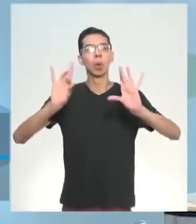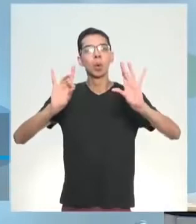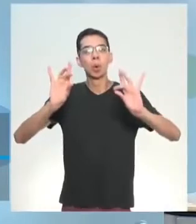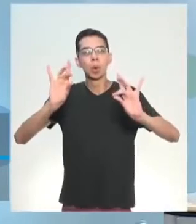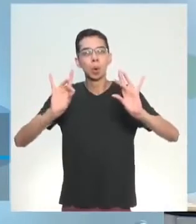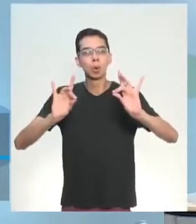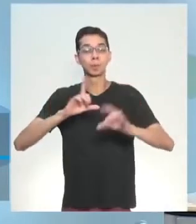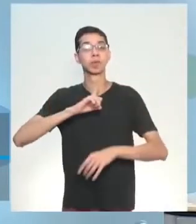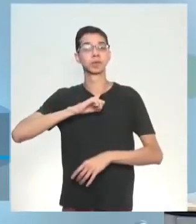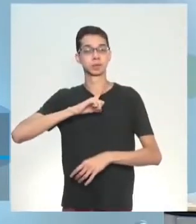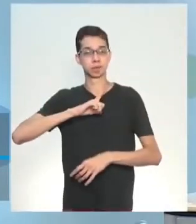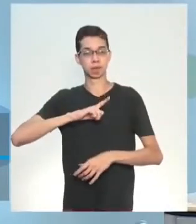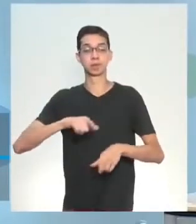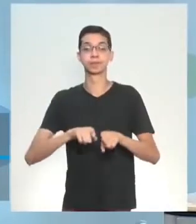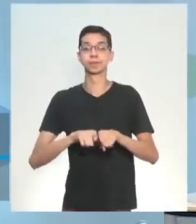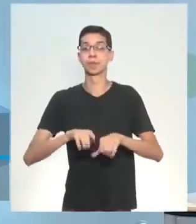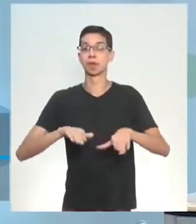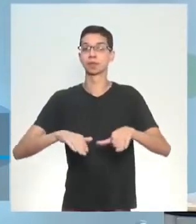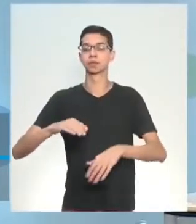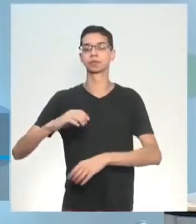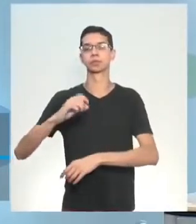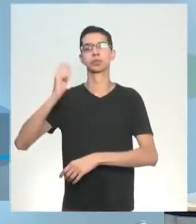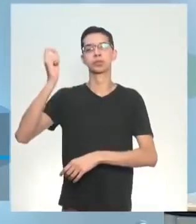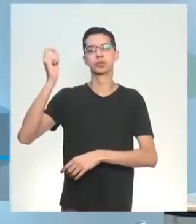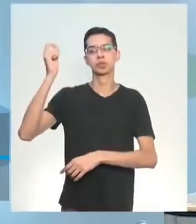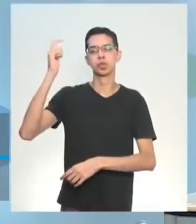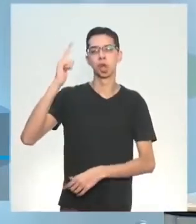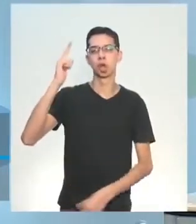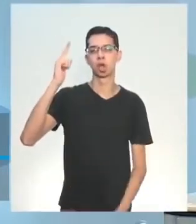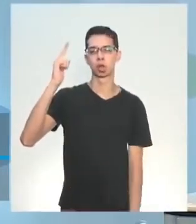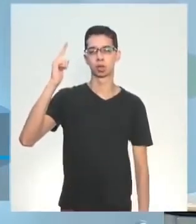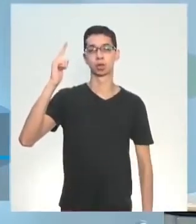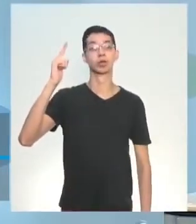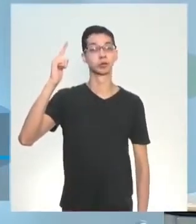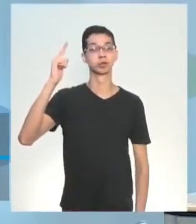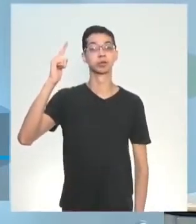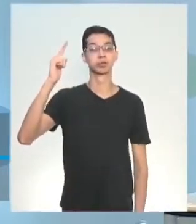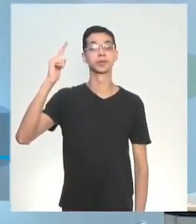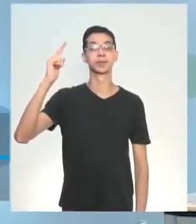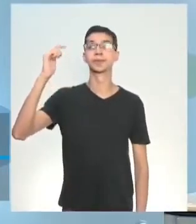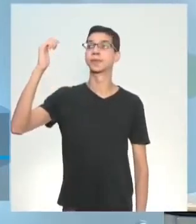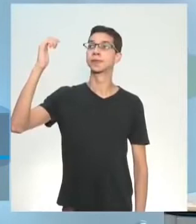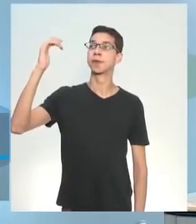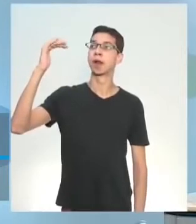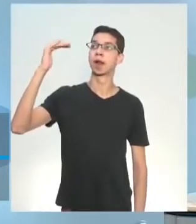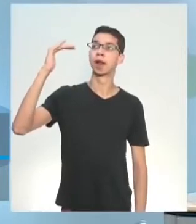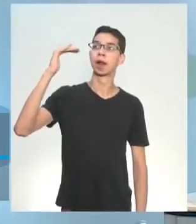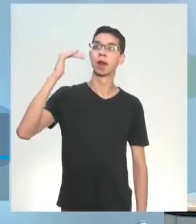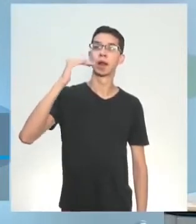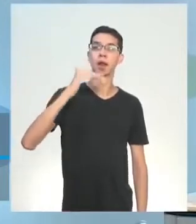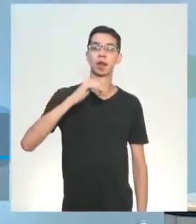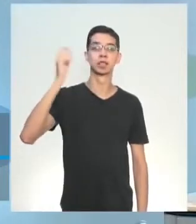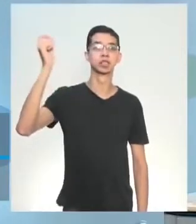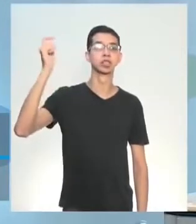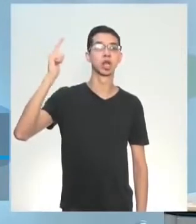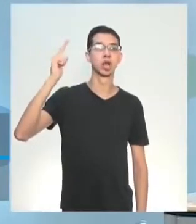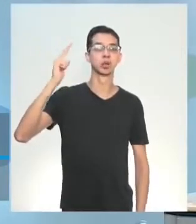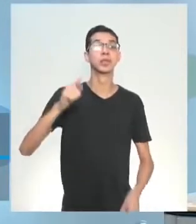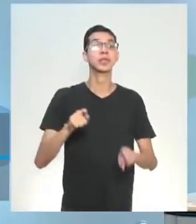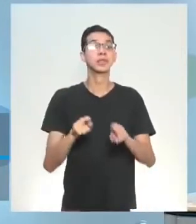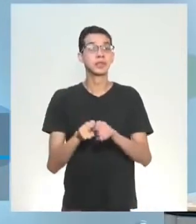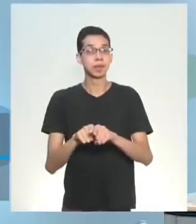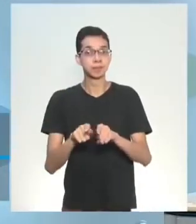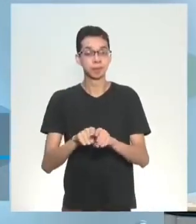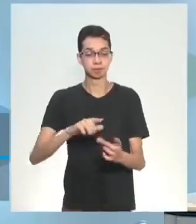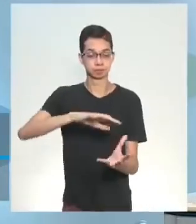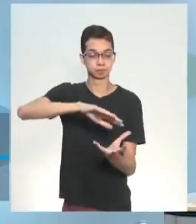solar, da própria localização no planeta, né? E isso vai